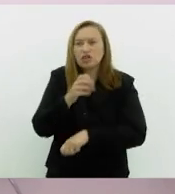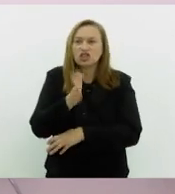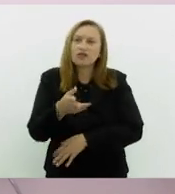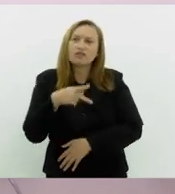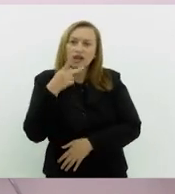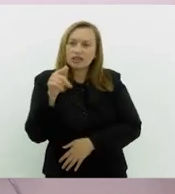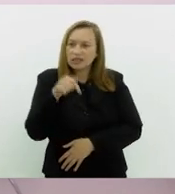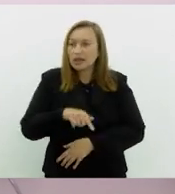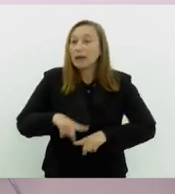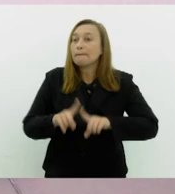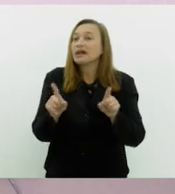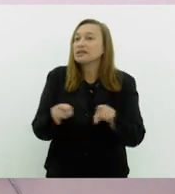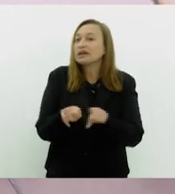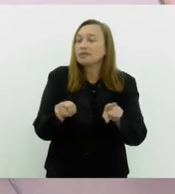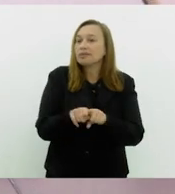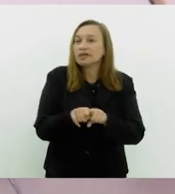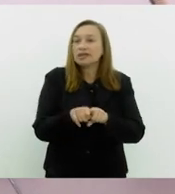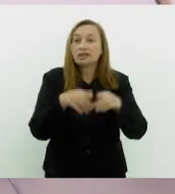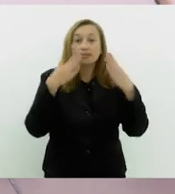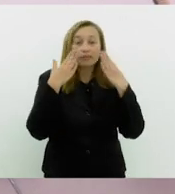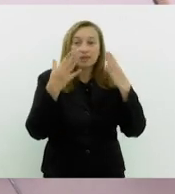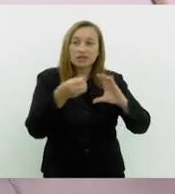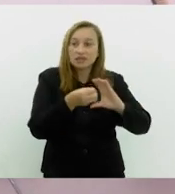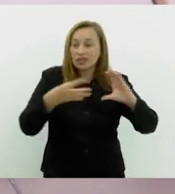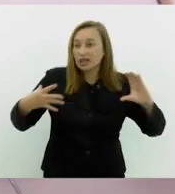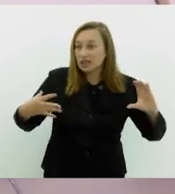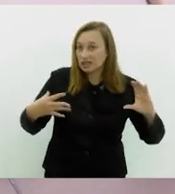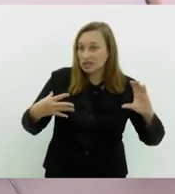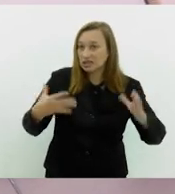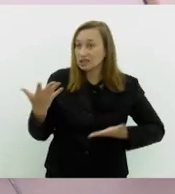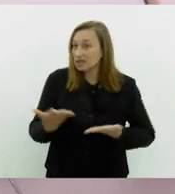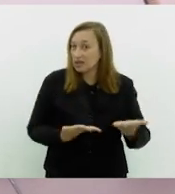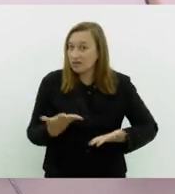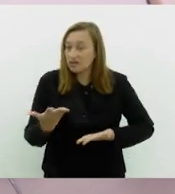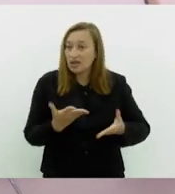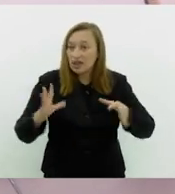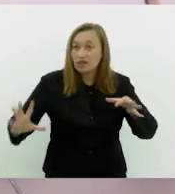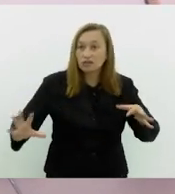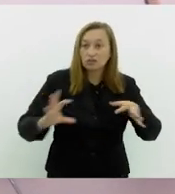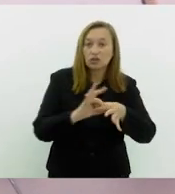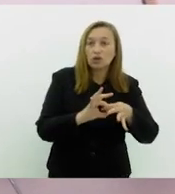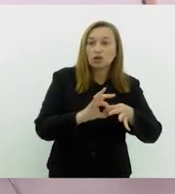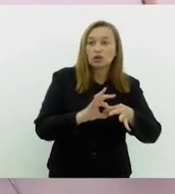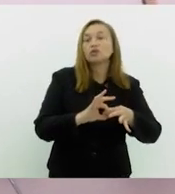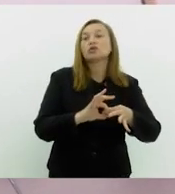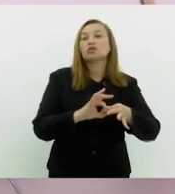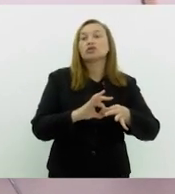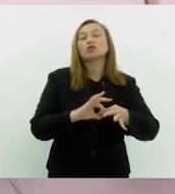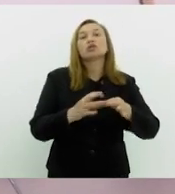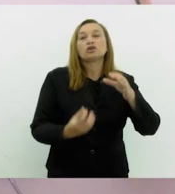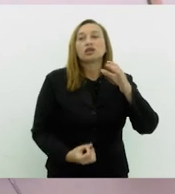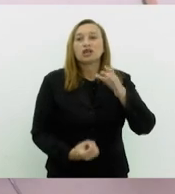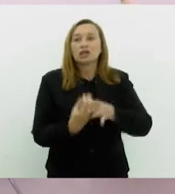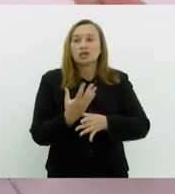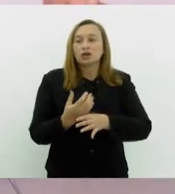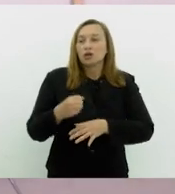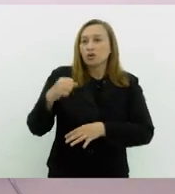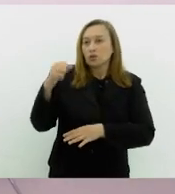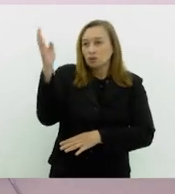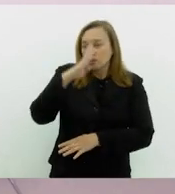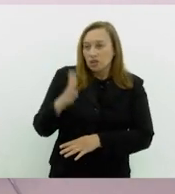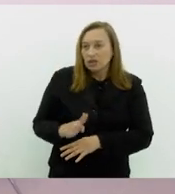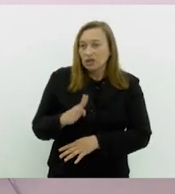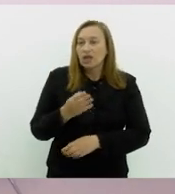aqui, mas ele também apresenta as características servis, em muito associadas ao contexto de formação do Brasil, em que a